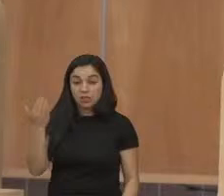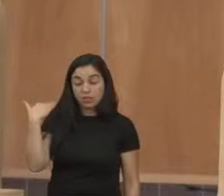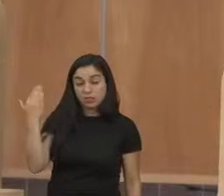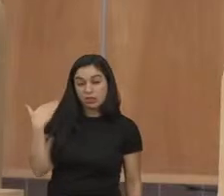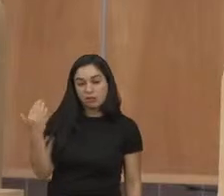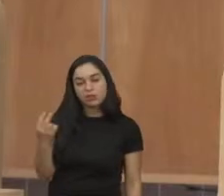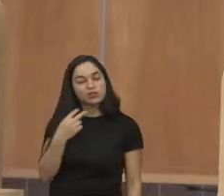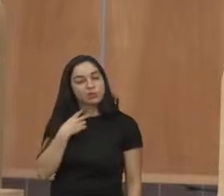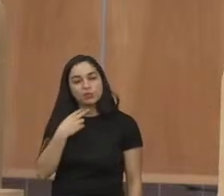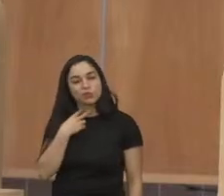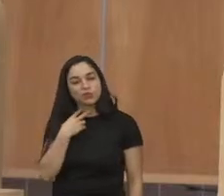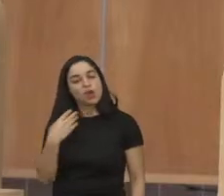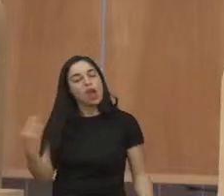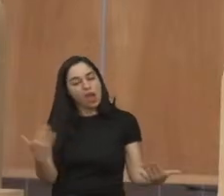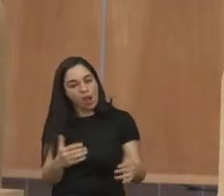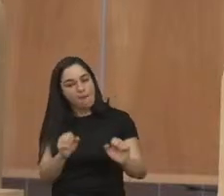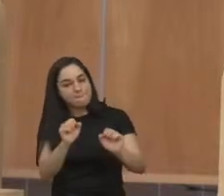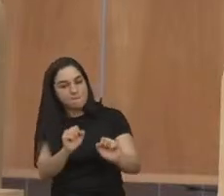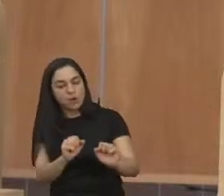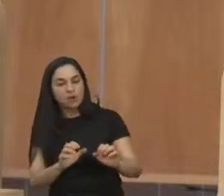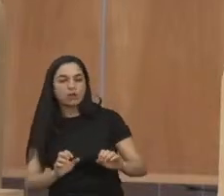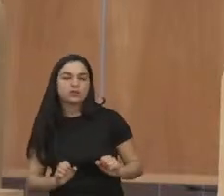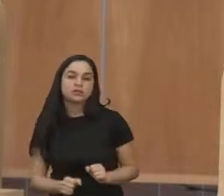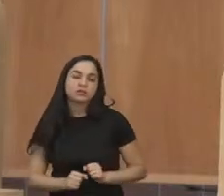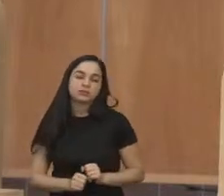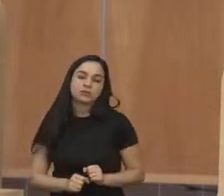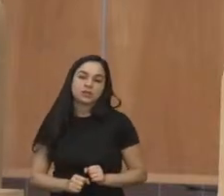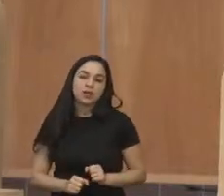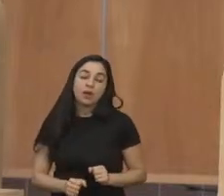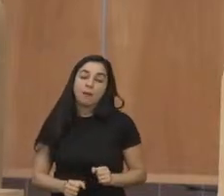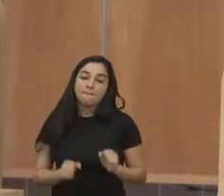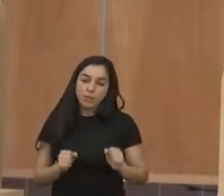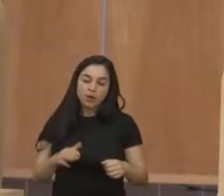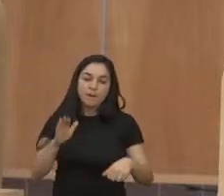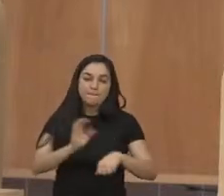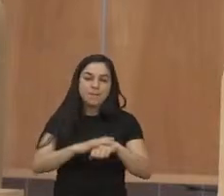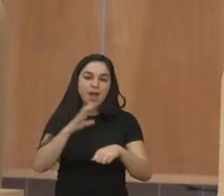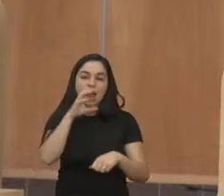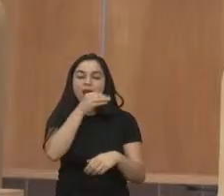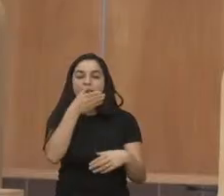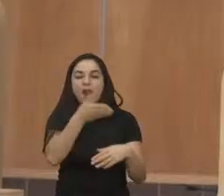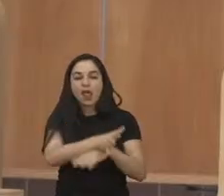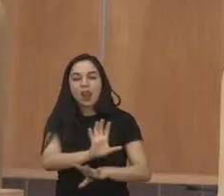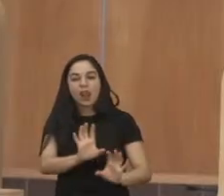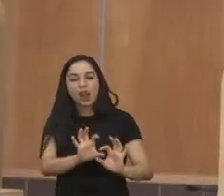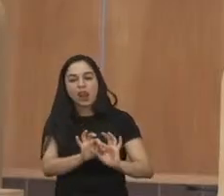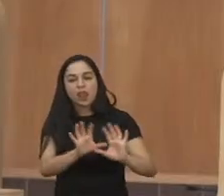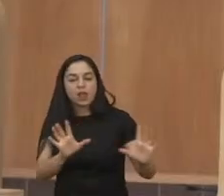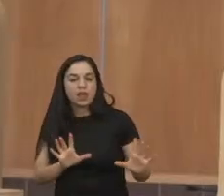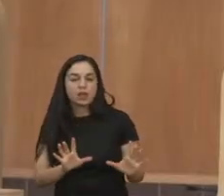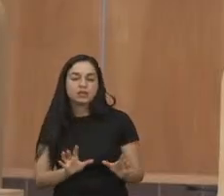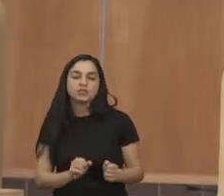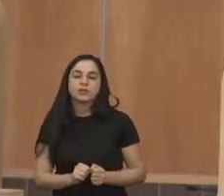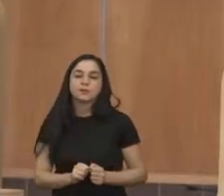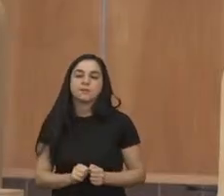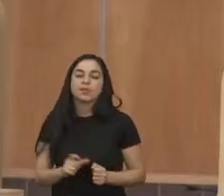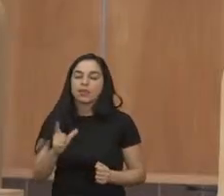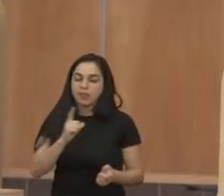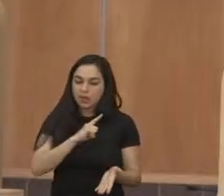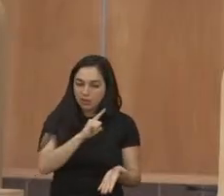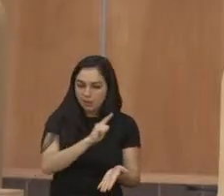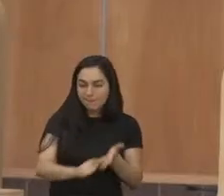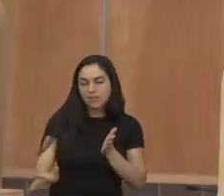conseguir passar, permitindo a ocupação mais rápida de edificação, sem comprometer os requisitos estruturais, sanitários